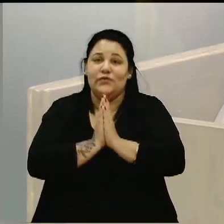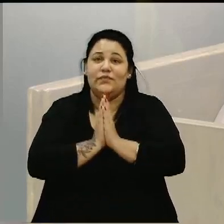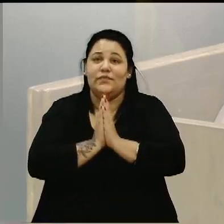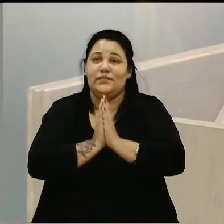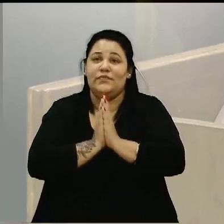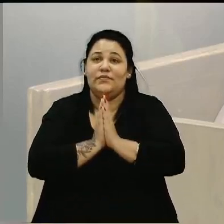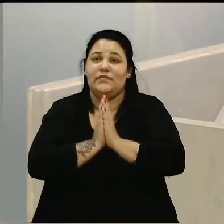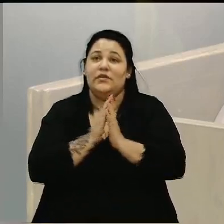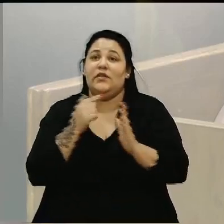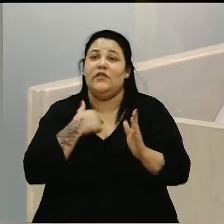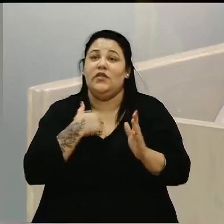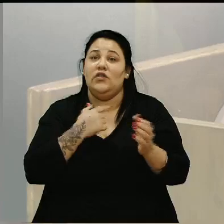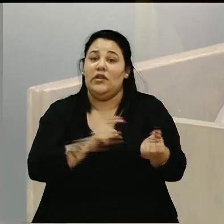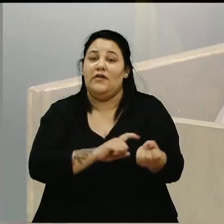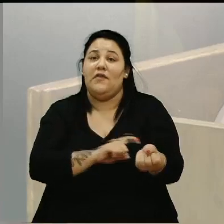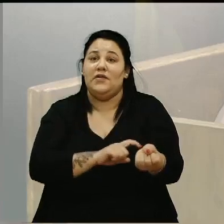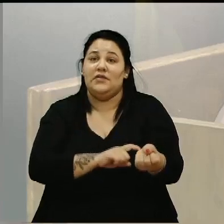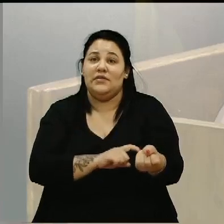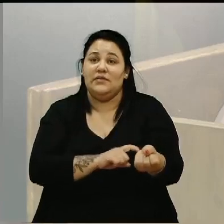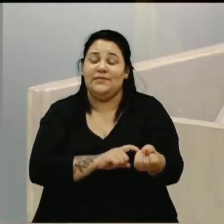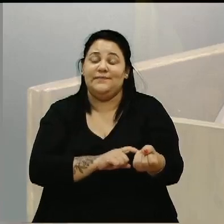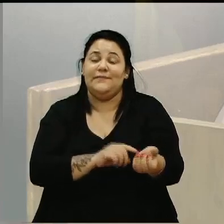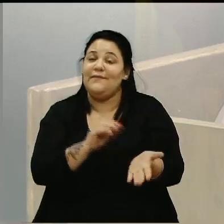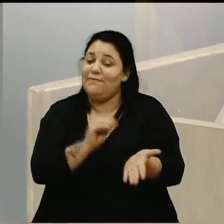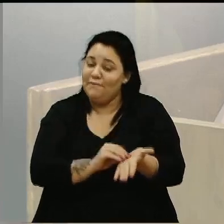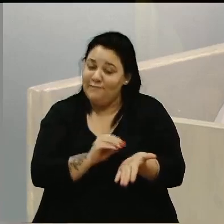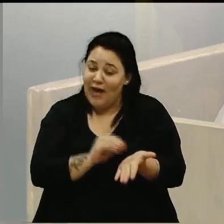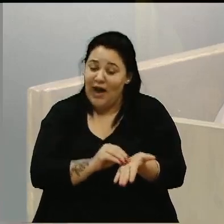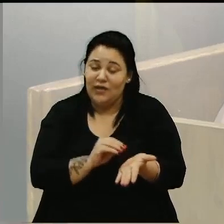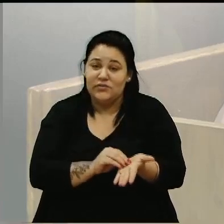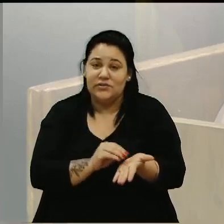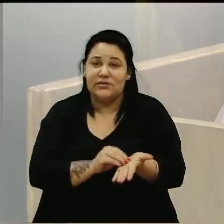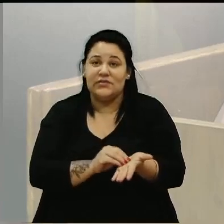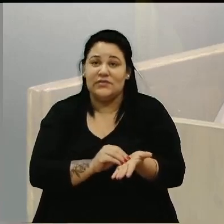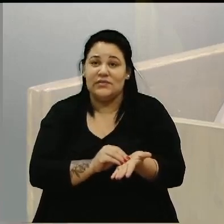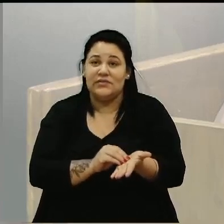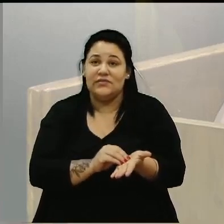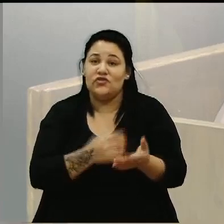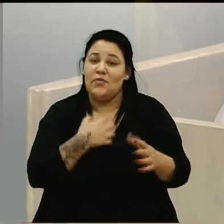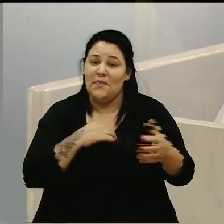Eu fico até nervosa, né? Mas eu digo assim, é uma falta